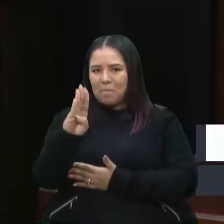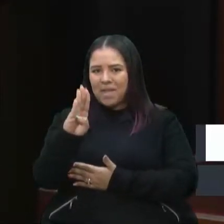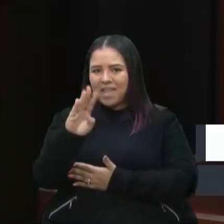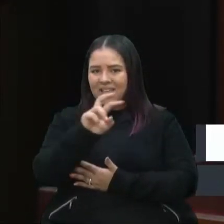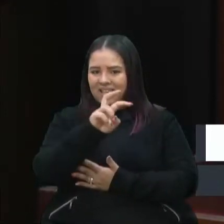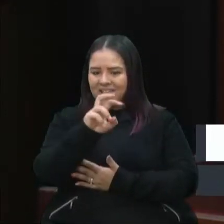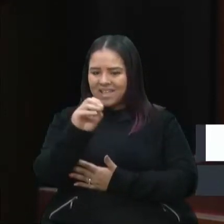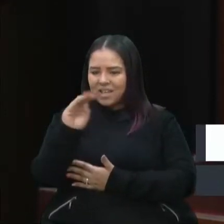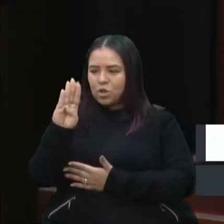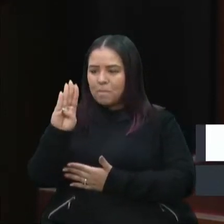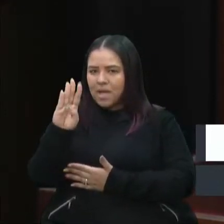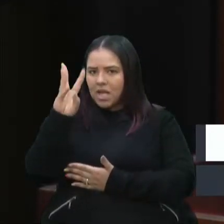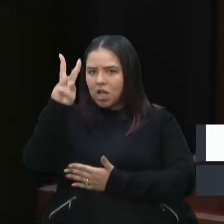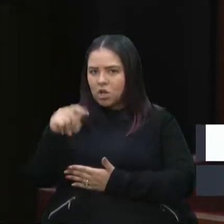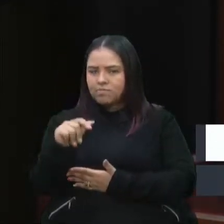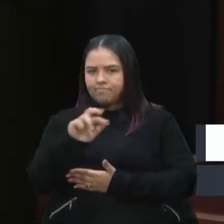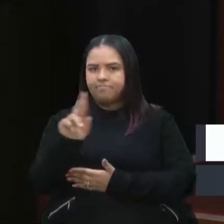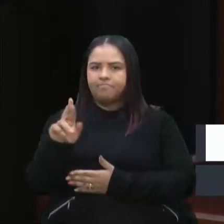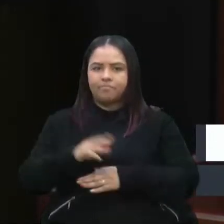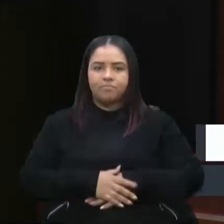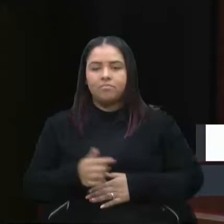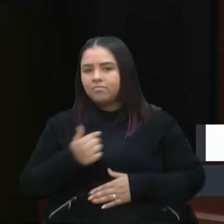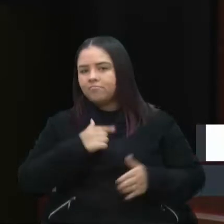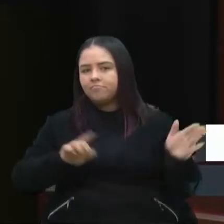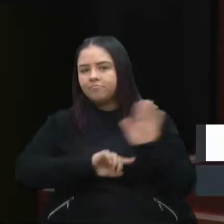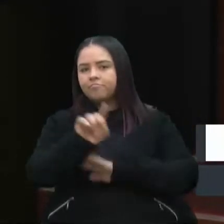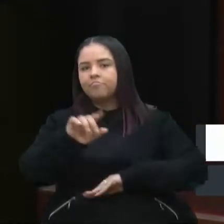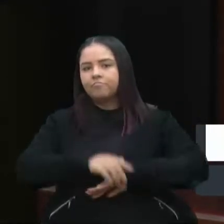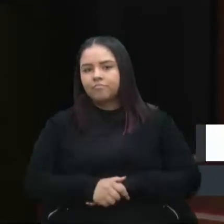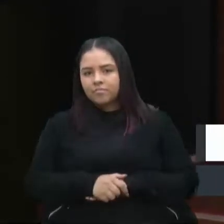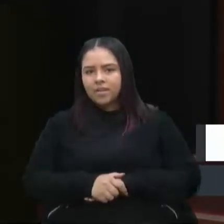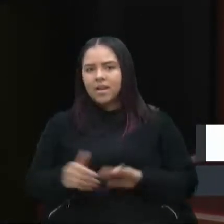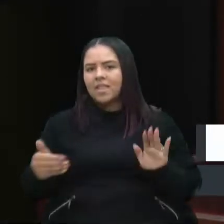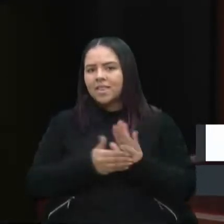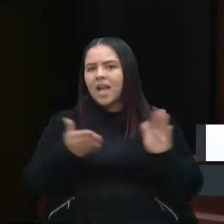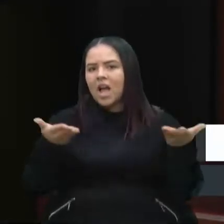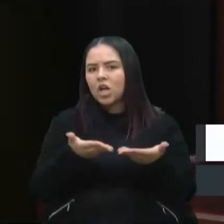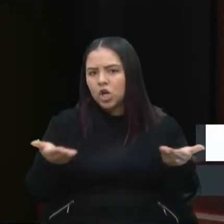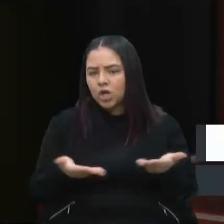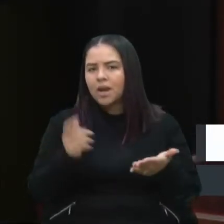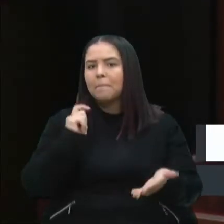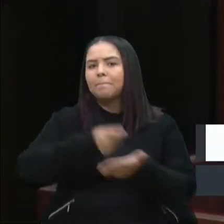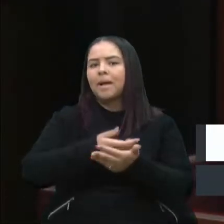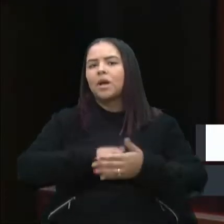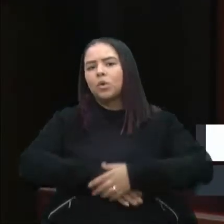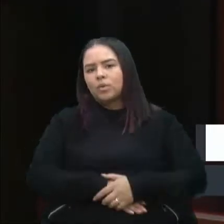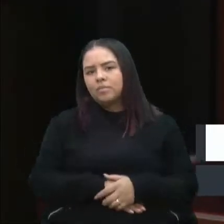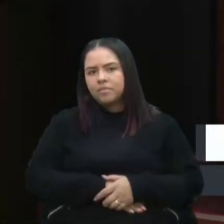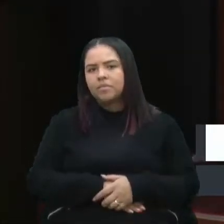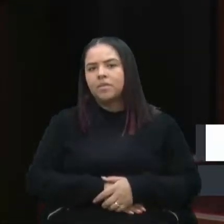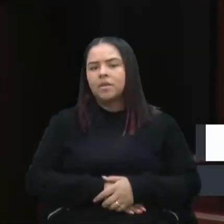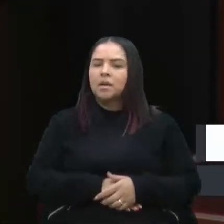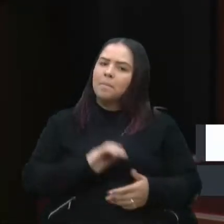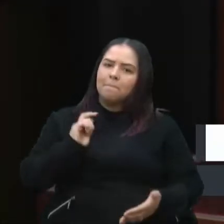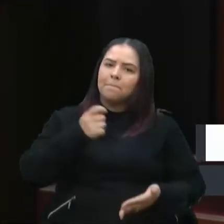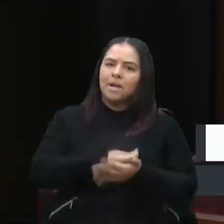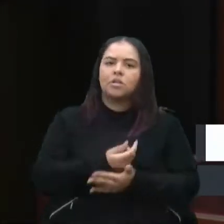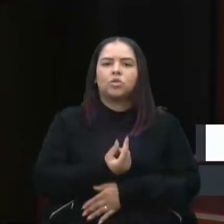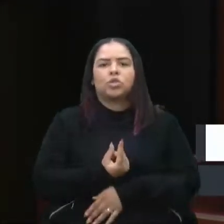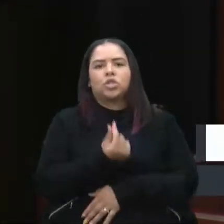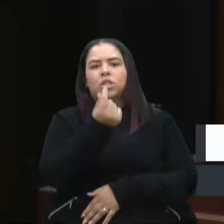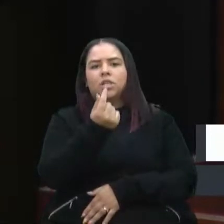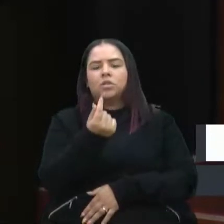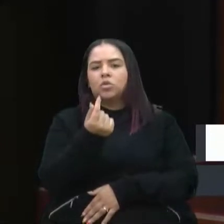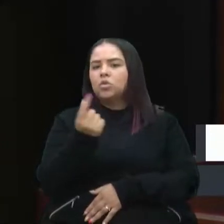quase 500. A pergunta é a seguinte: até agora foi pago o auxílio emergencial